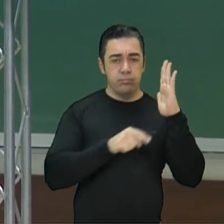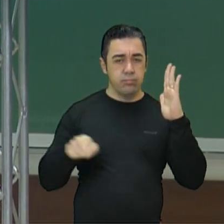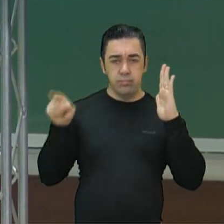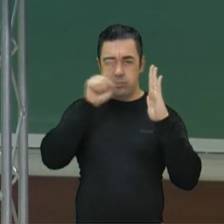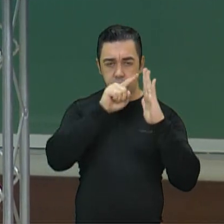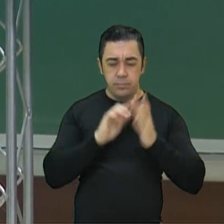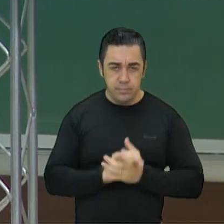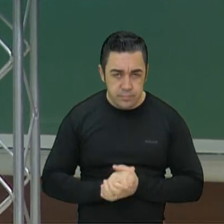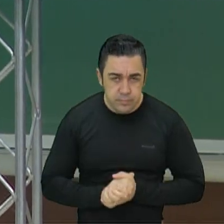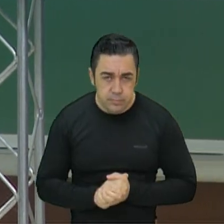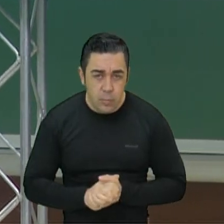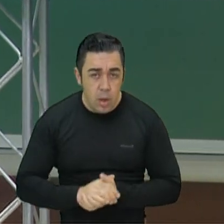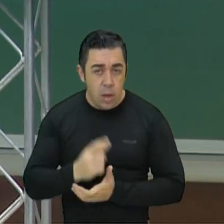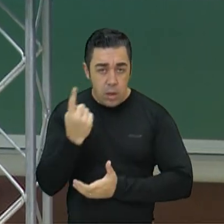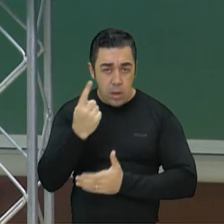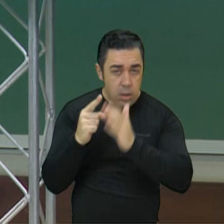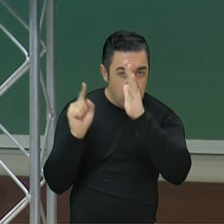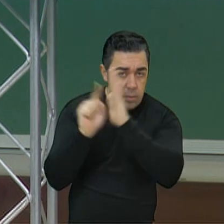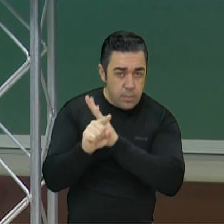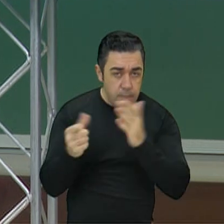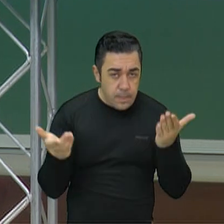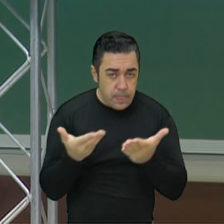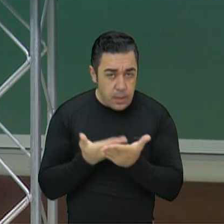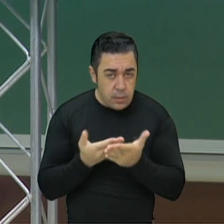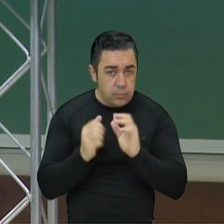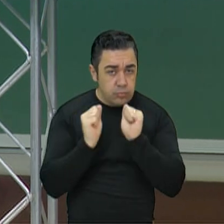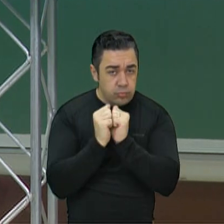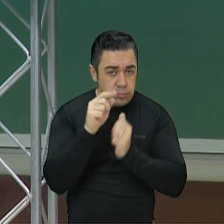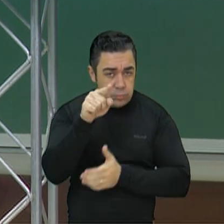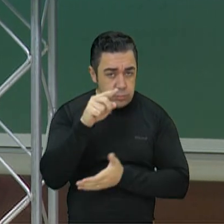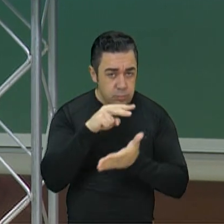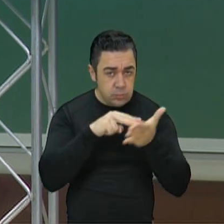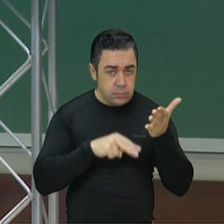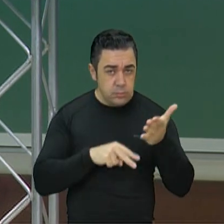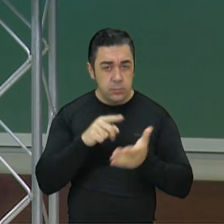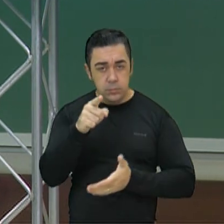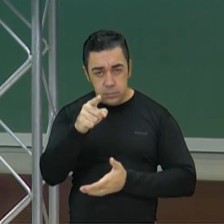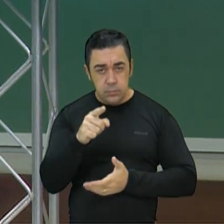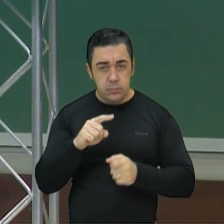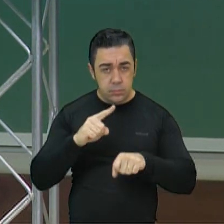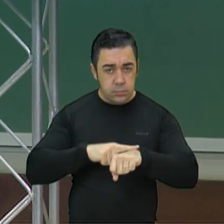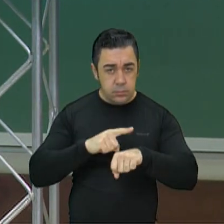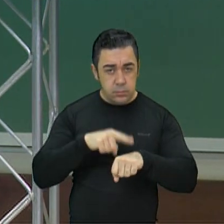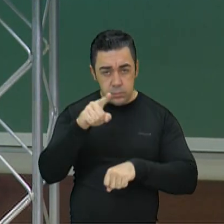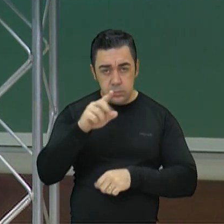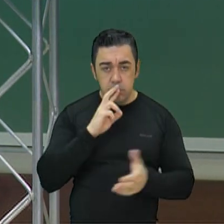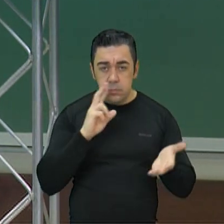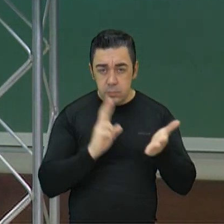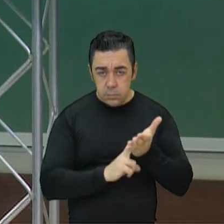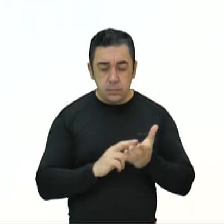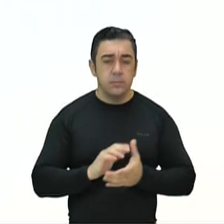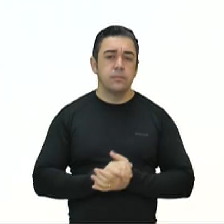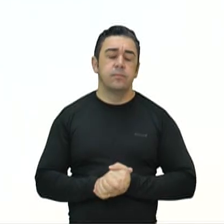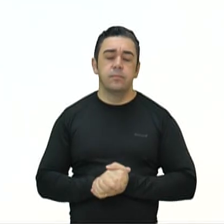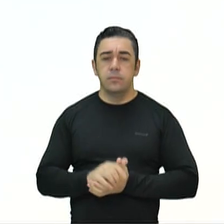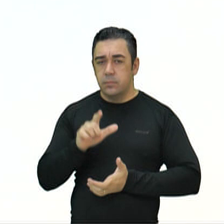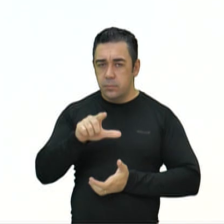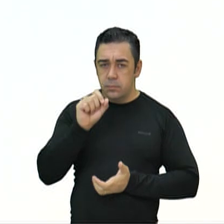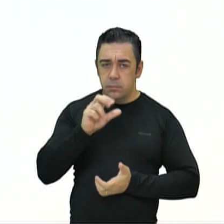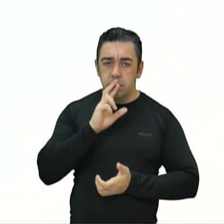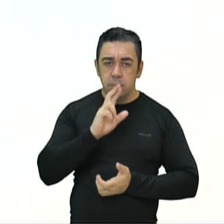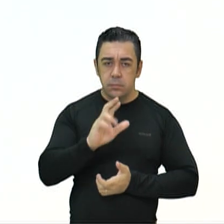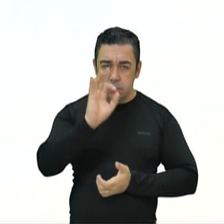Vamos ao primeiro quiz da nossa aula. Vou dar uma lida aqui e aí dou um tempinho para vocês fazerem. Então, assinale a